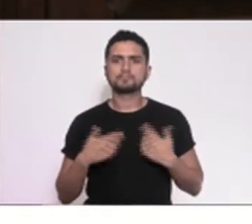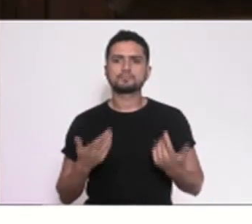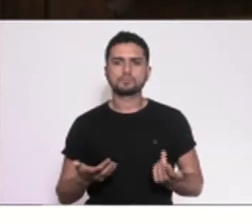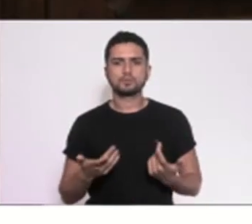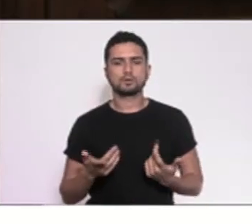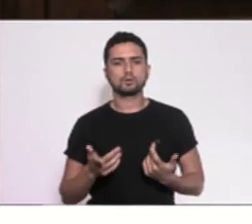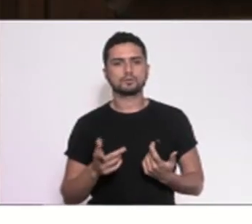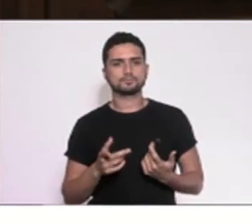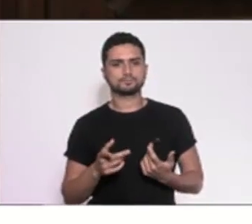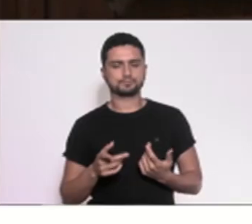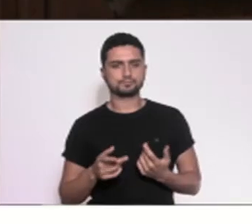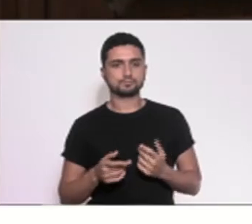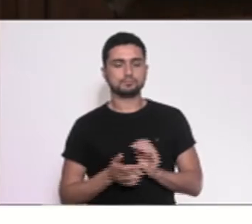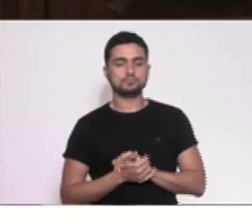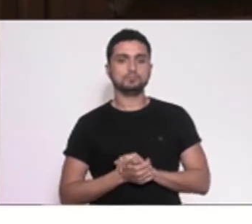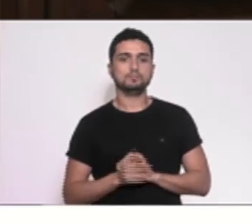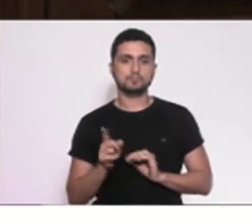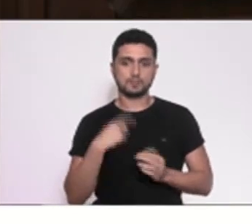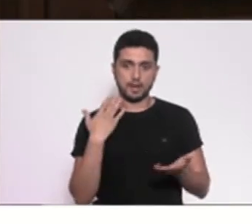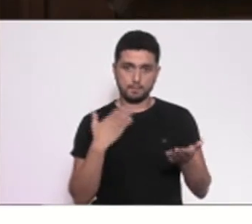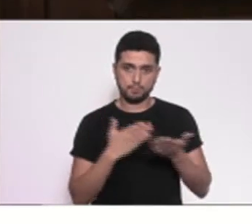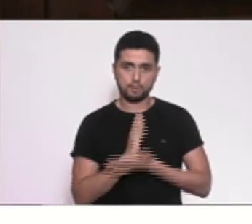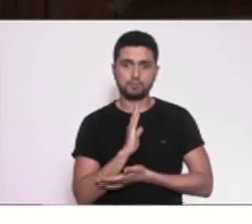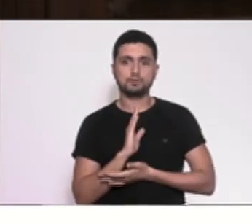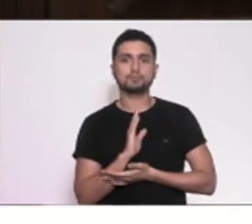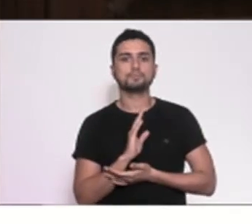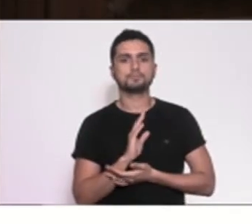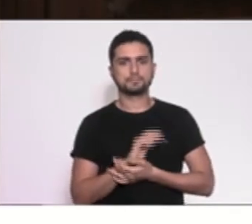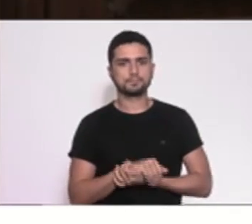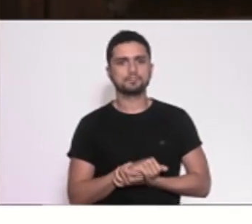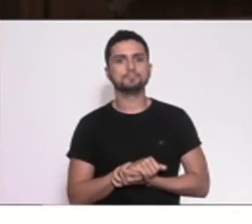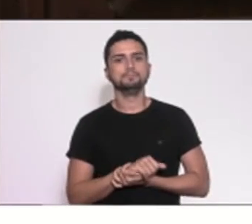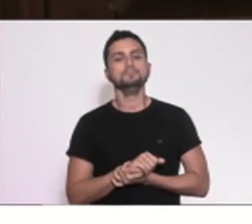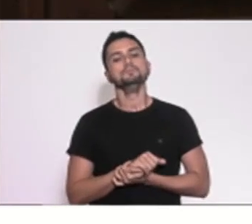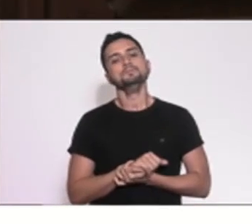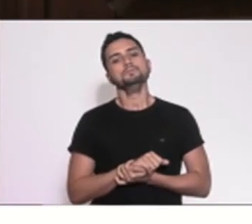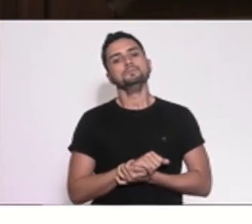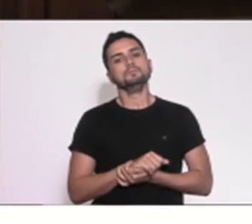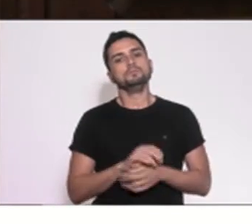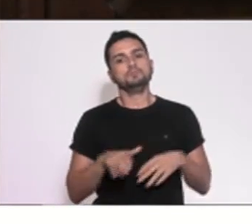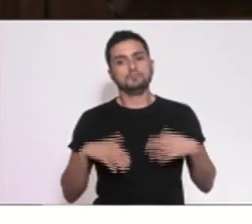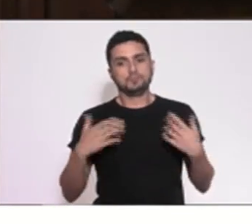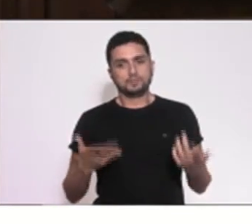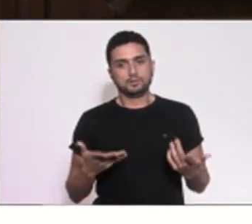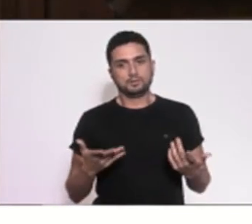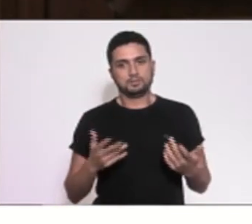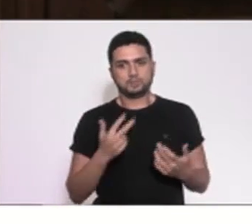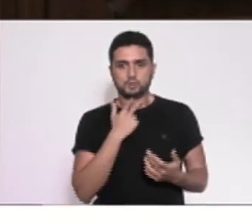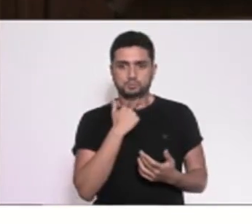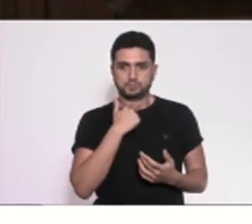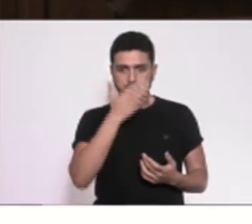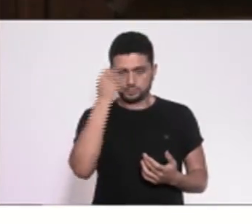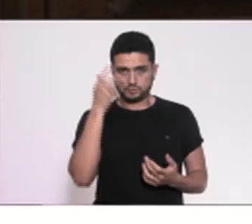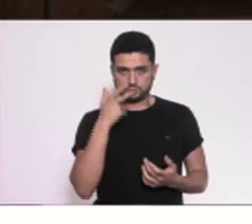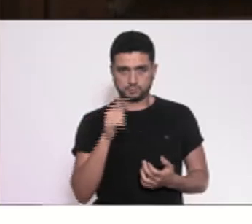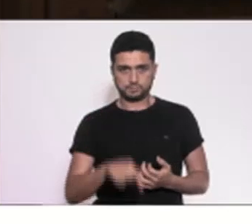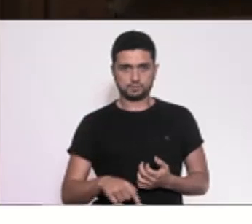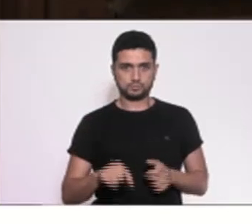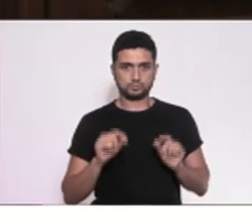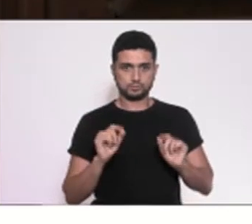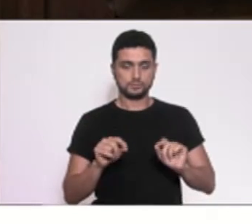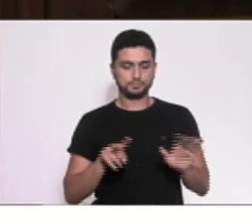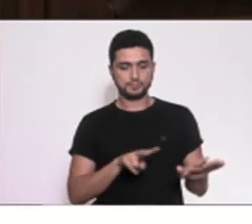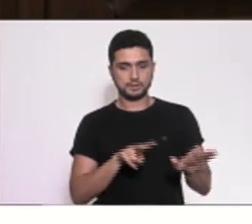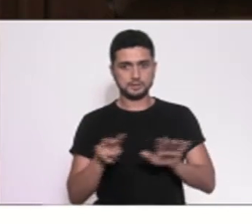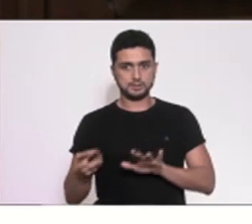Então, a gente aprovou essa audiência pública. E aí, senhora presidenta, eu não poderia deixar de falar que essa semana